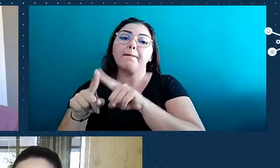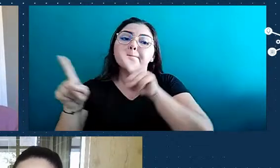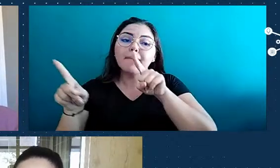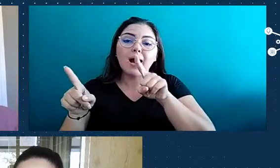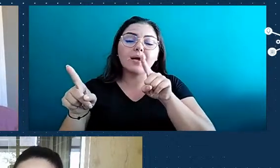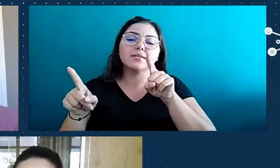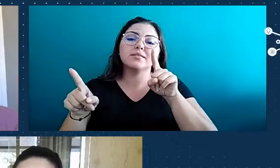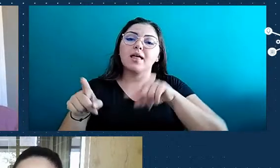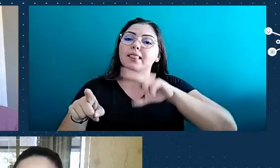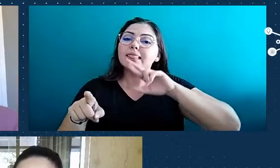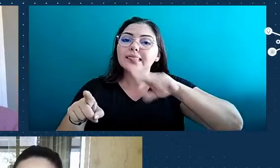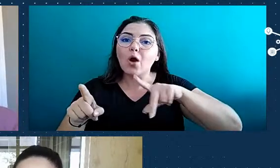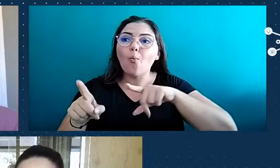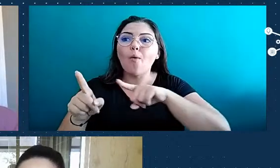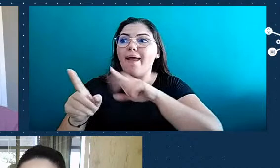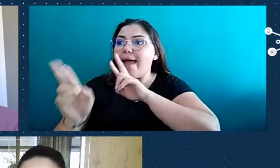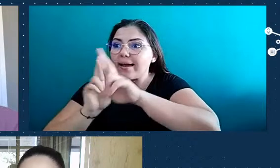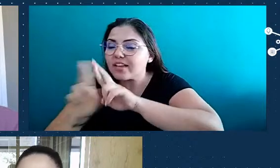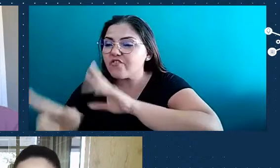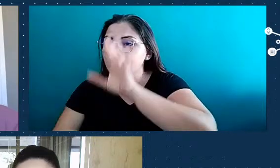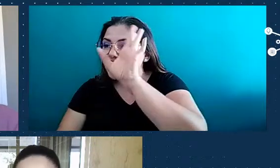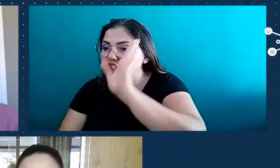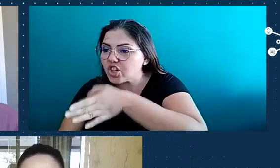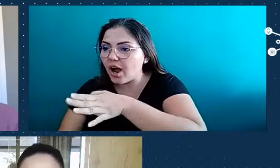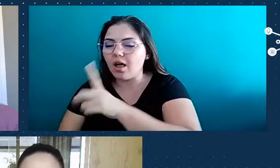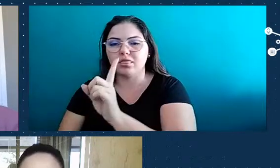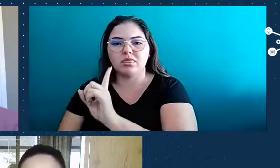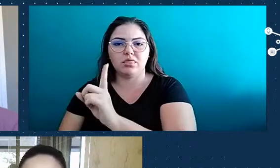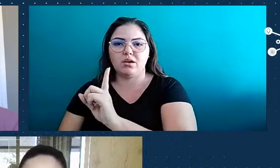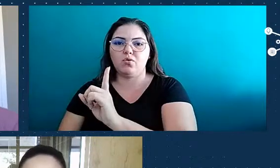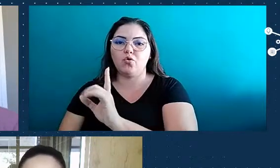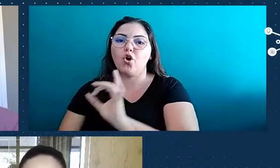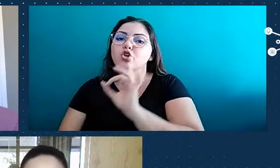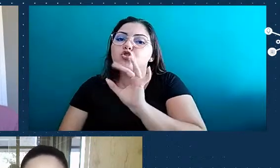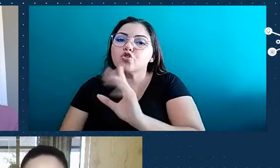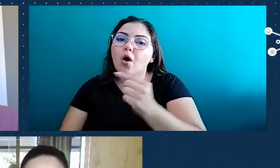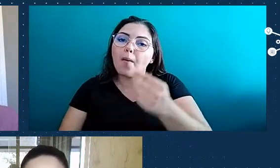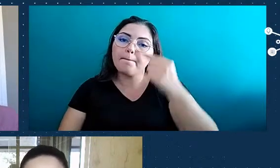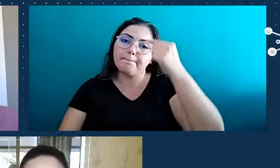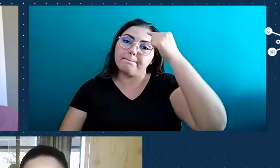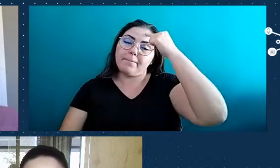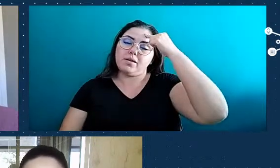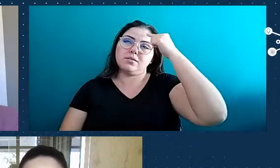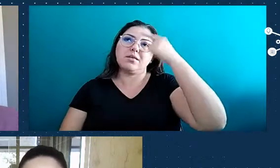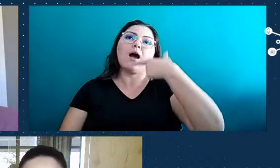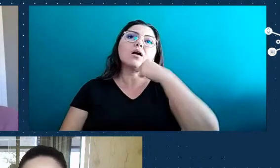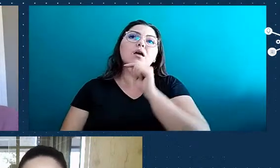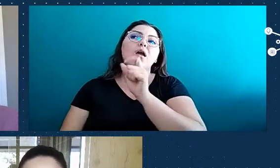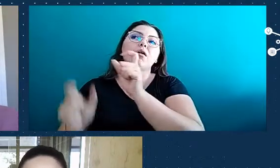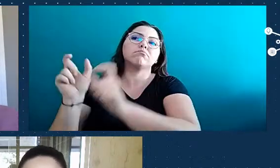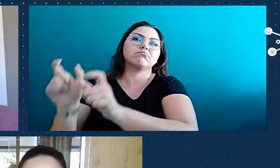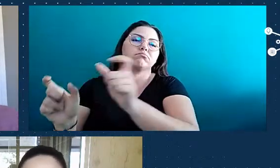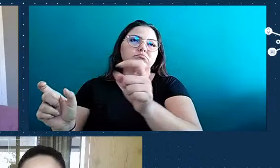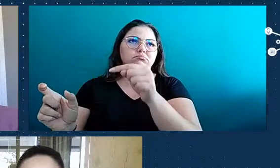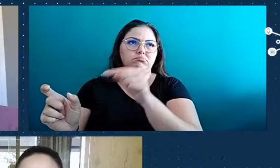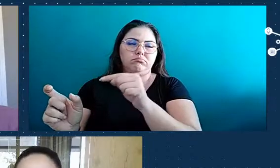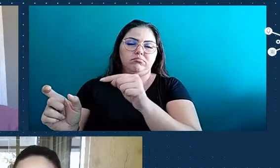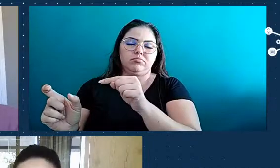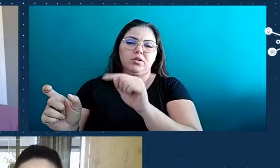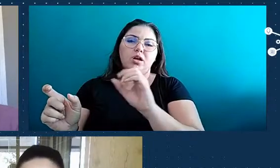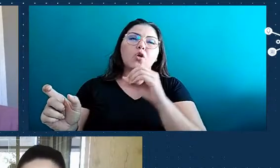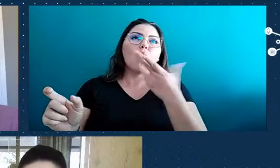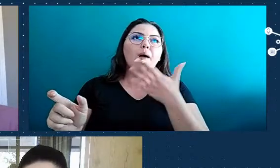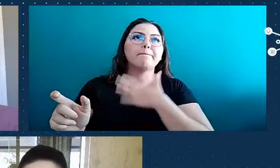estudantes, no caso aí você está trazendo o exemplo dos estudantes trabalhadores, se é com eles que você quer pesquisar, você tem que pensar em todo o trabalho que vai realizar com